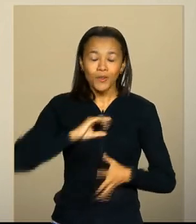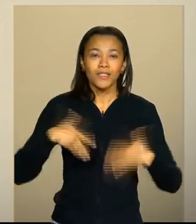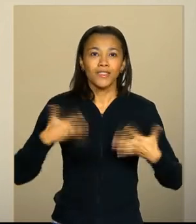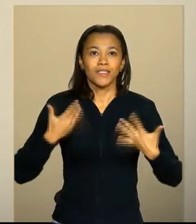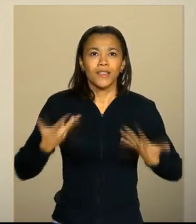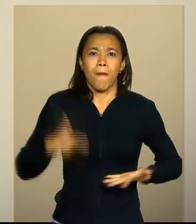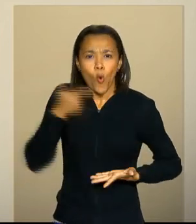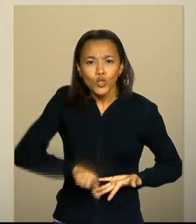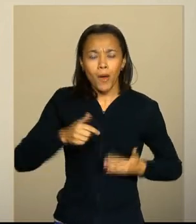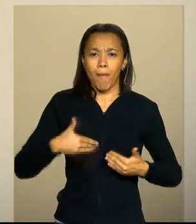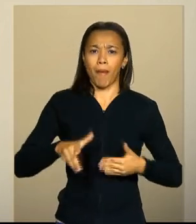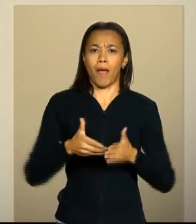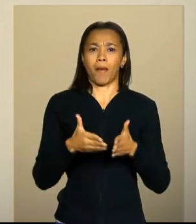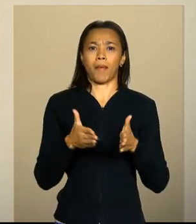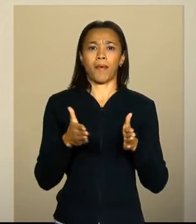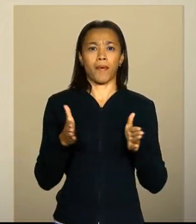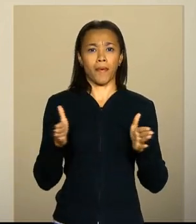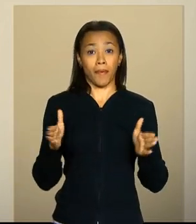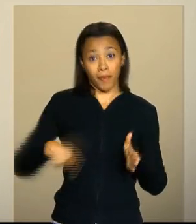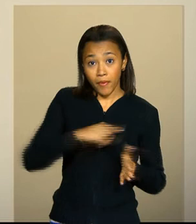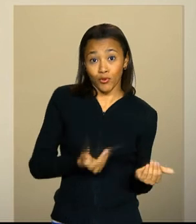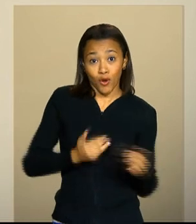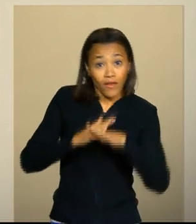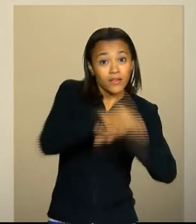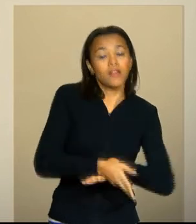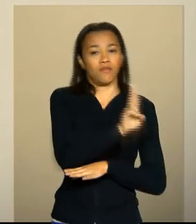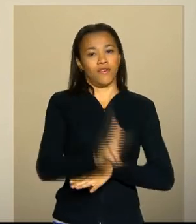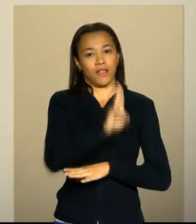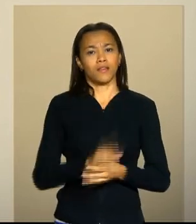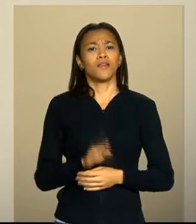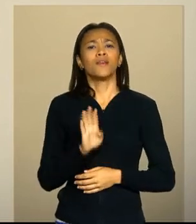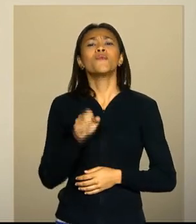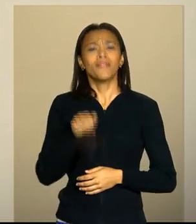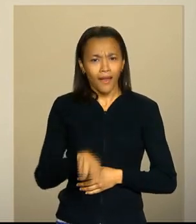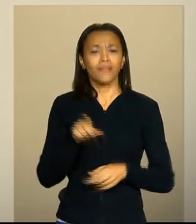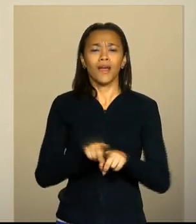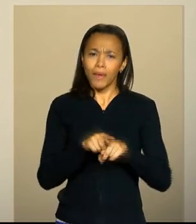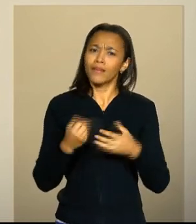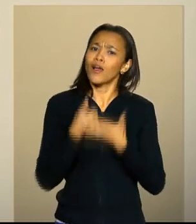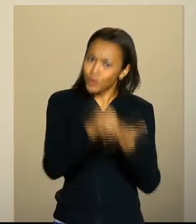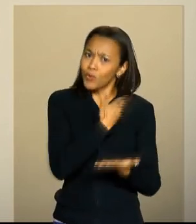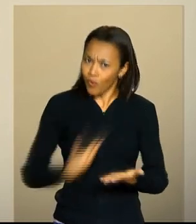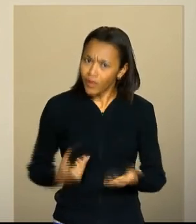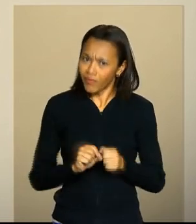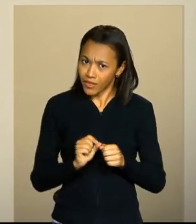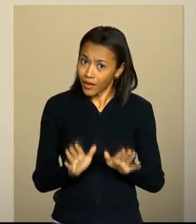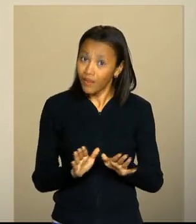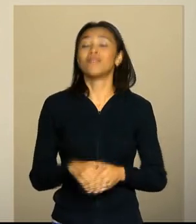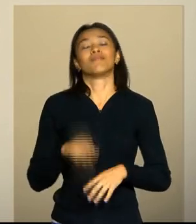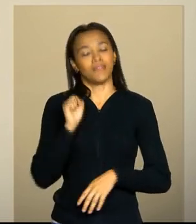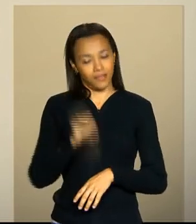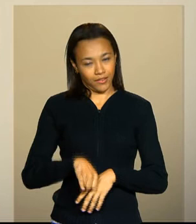que nos estimulam a continuar ampliando o acesso dos jovens à educação superior e o governo a fazer isso